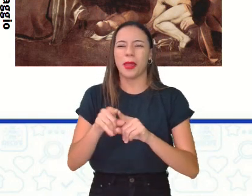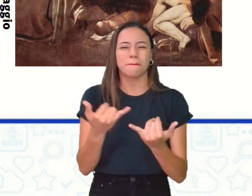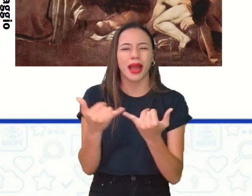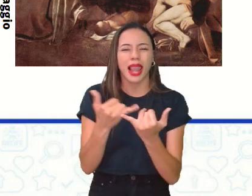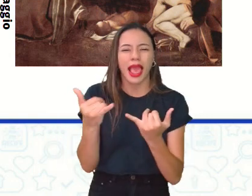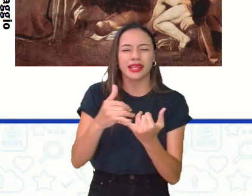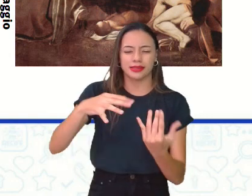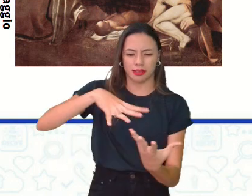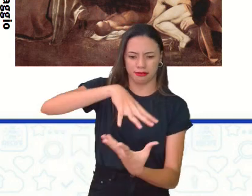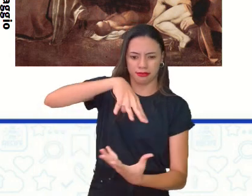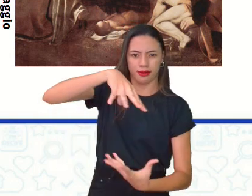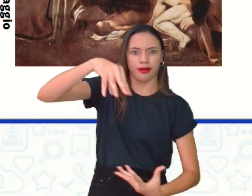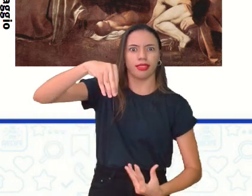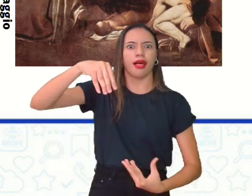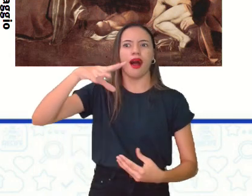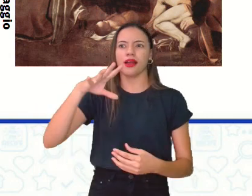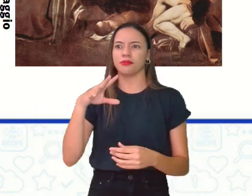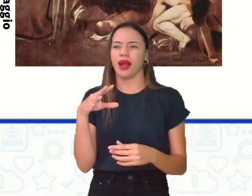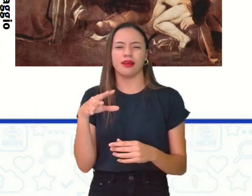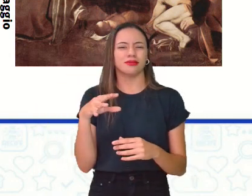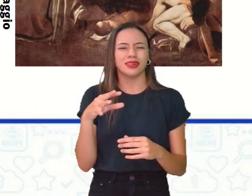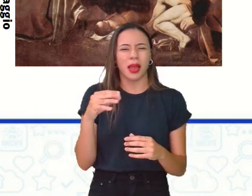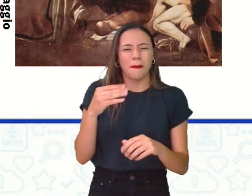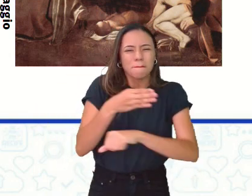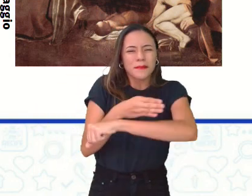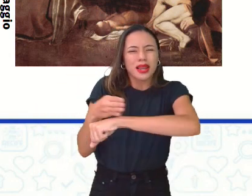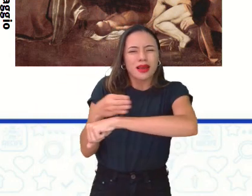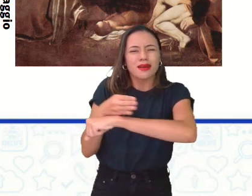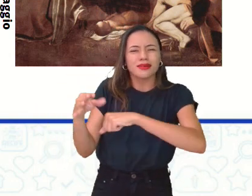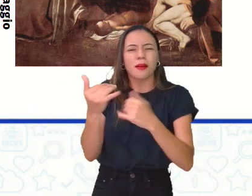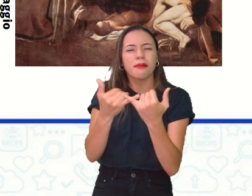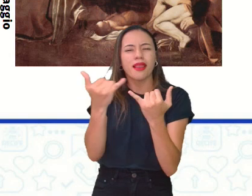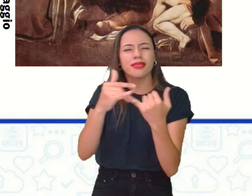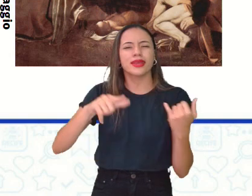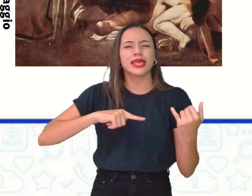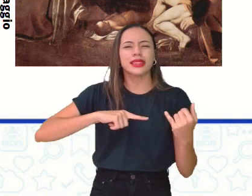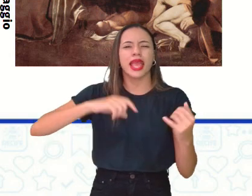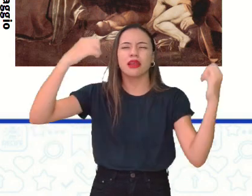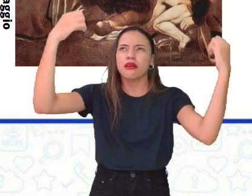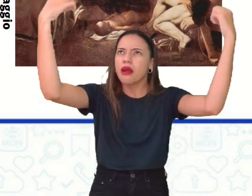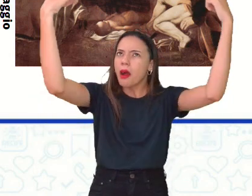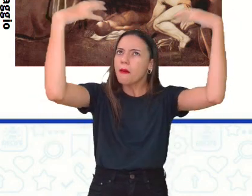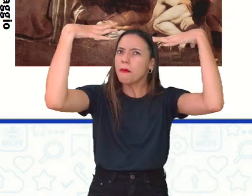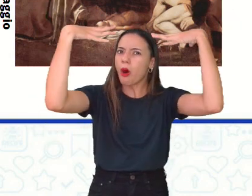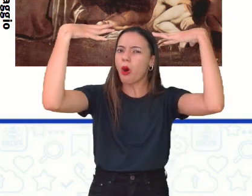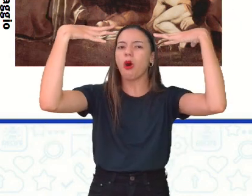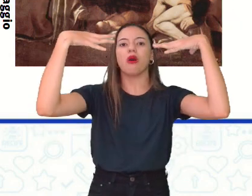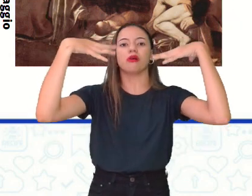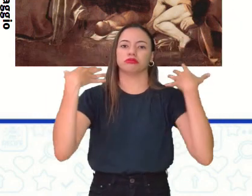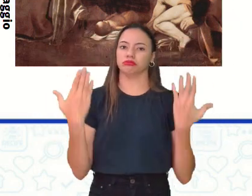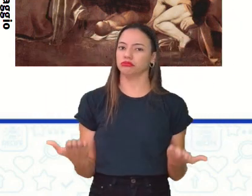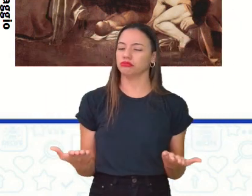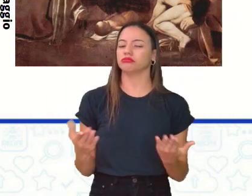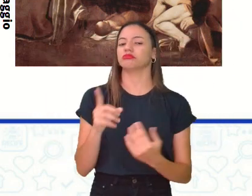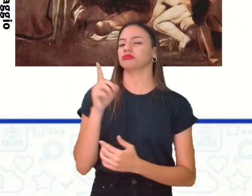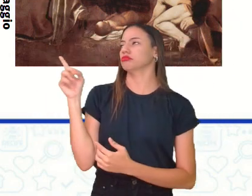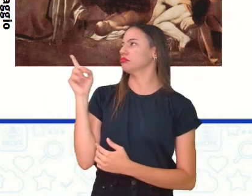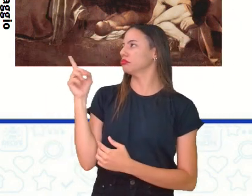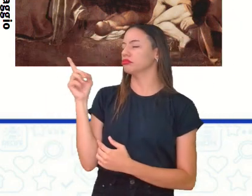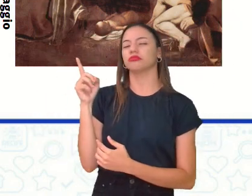meio esbranquiçadas, como se tivesse uma luz meio etérea. Então ele vai apelar um pouco mesmo para toda